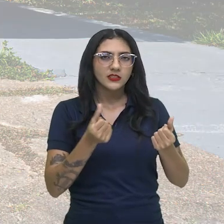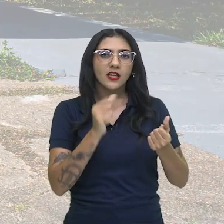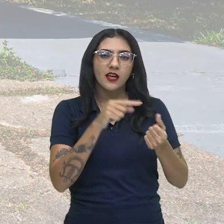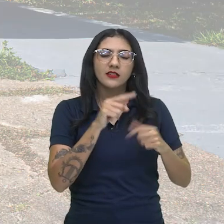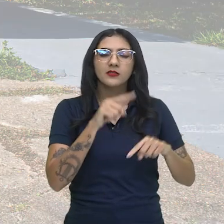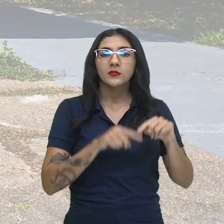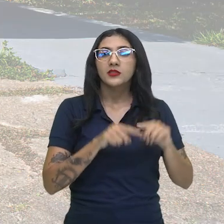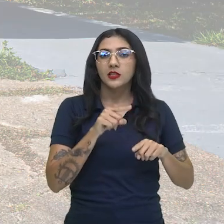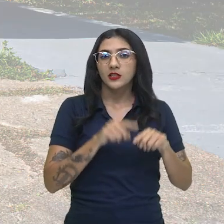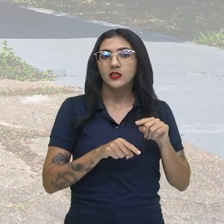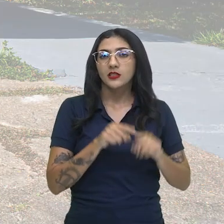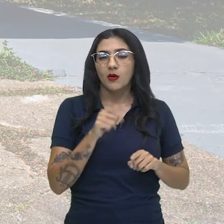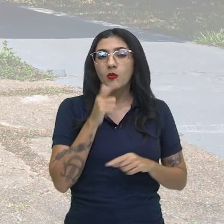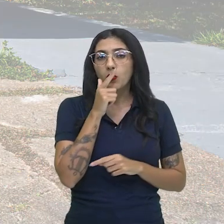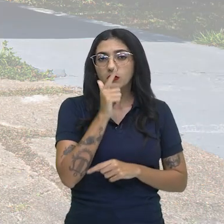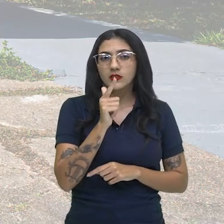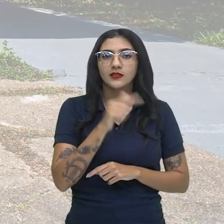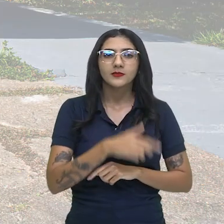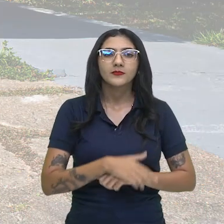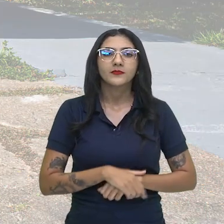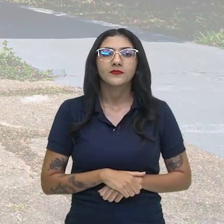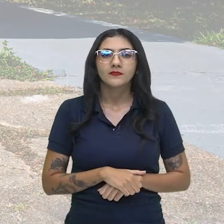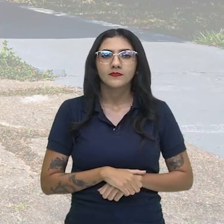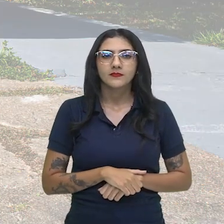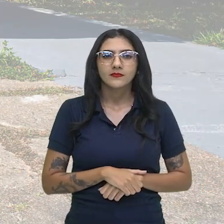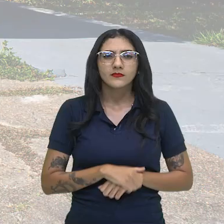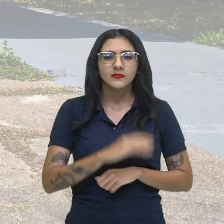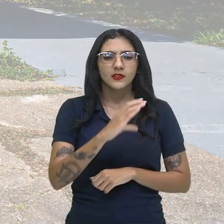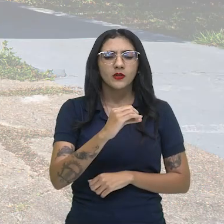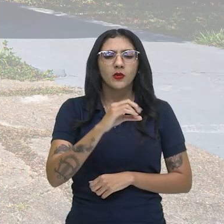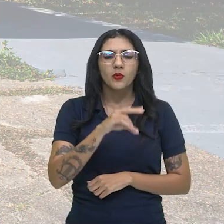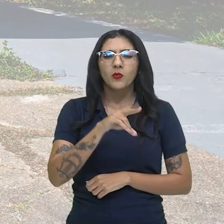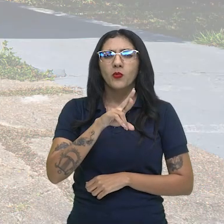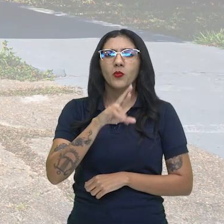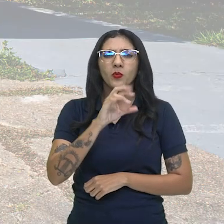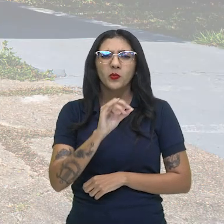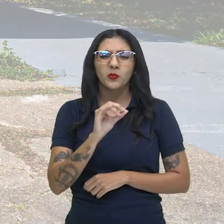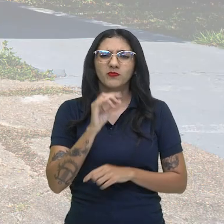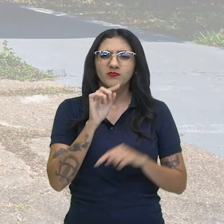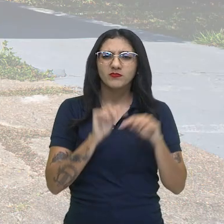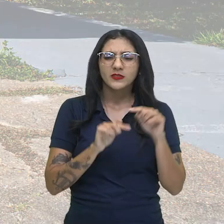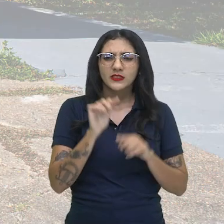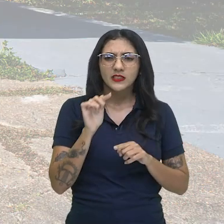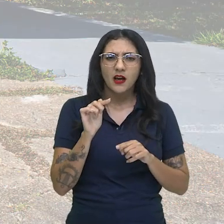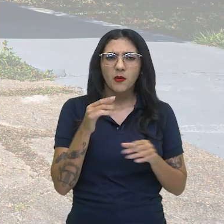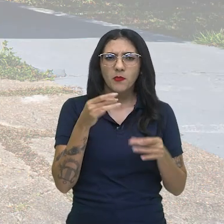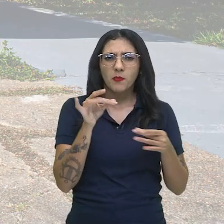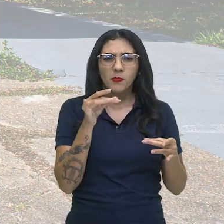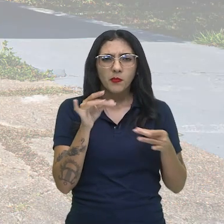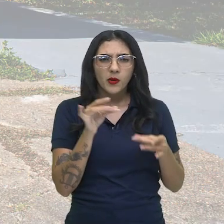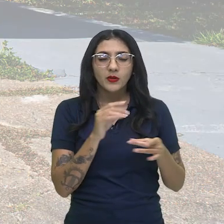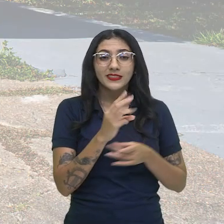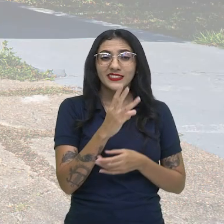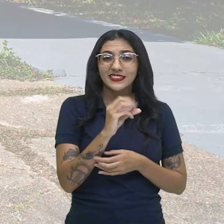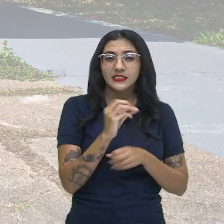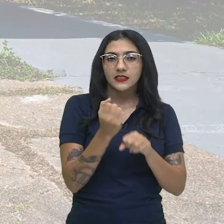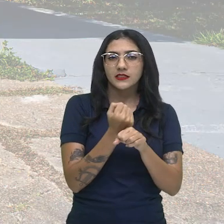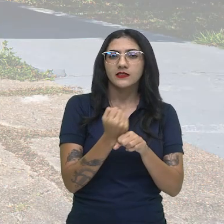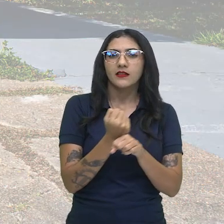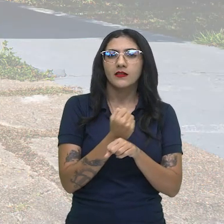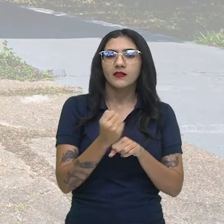fazer a decomposição lá do papel, né? Exatamente. O couro bem mais tempo, olha só, são 30 anos,